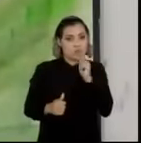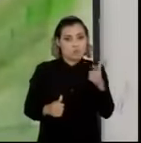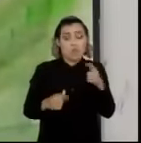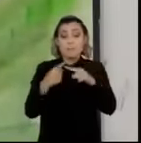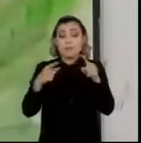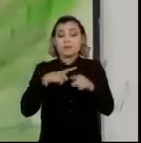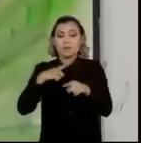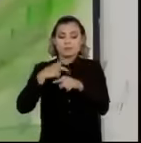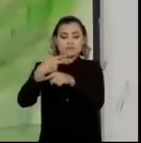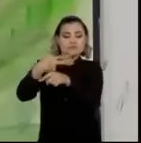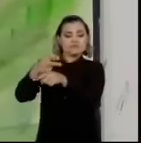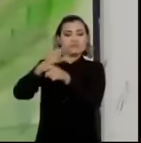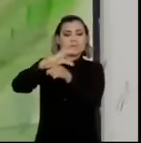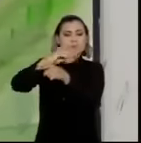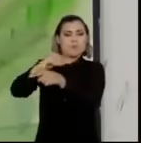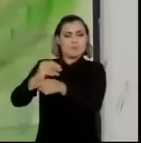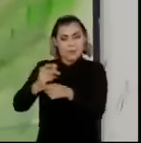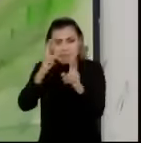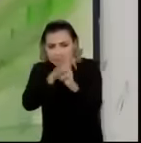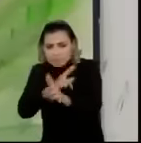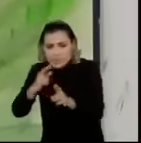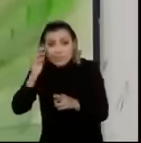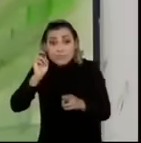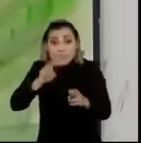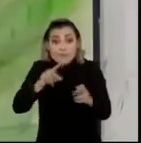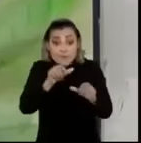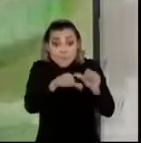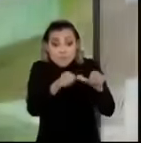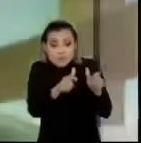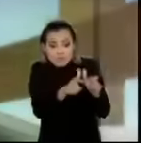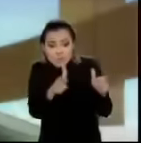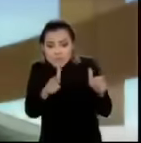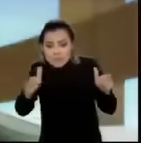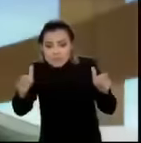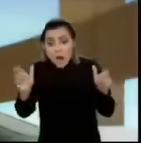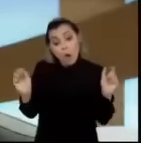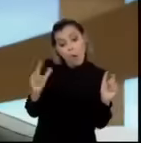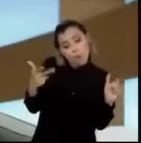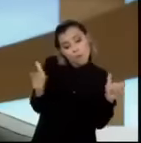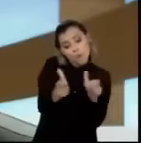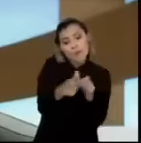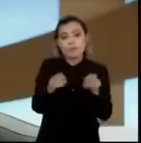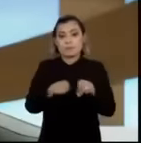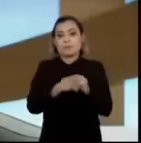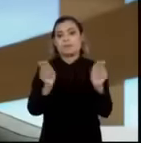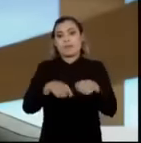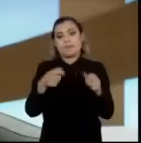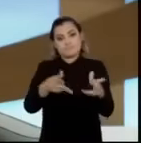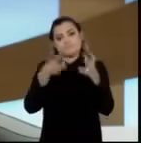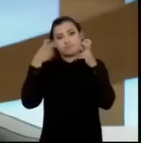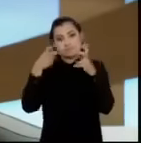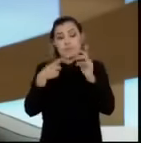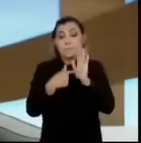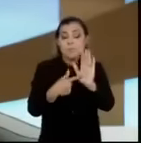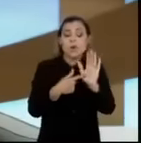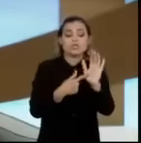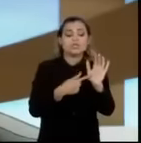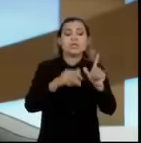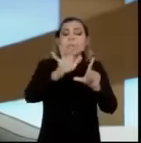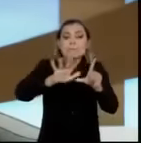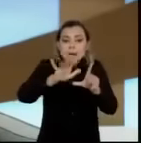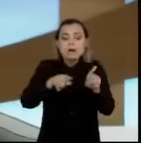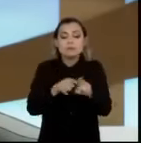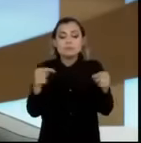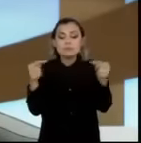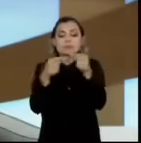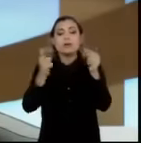Change Detection, ou seja, que verifica as mudanças de uma imagem para outra. Ele indica, não é só a imagem, ele indica quais são essas imagens e